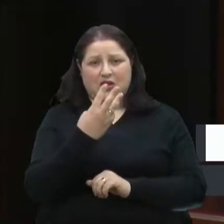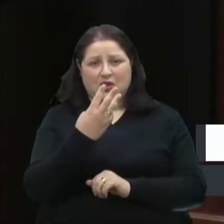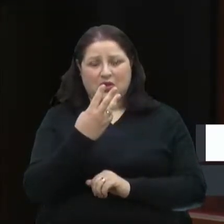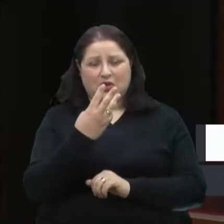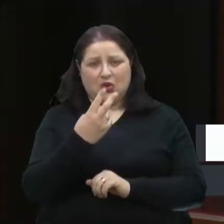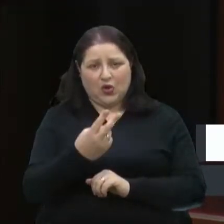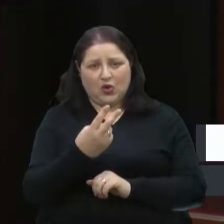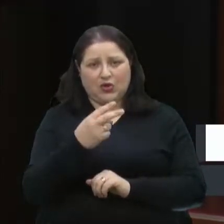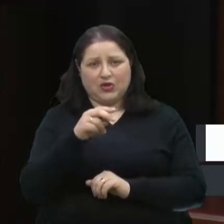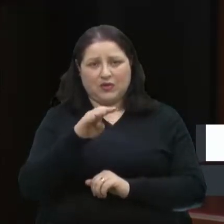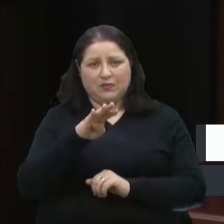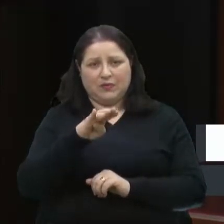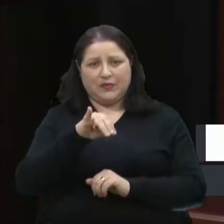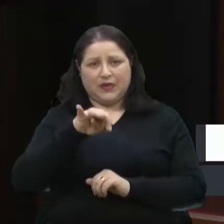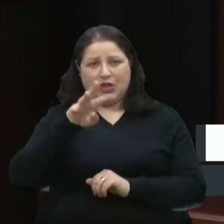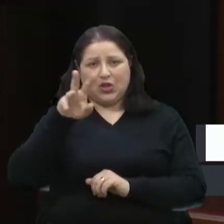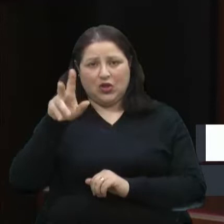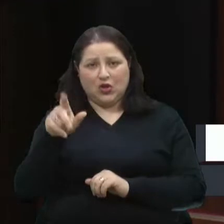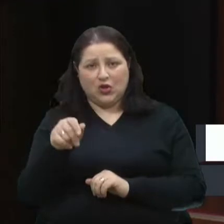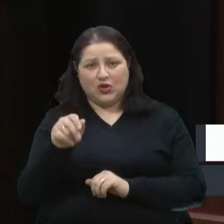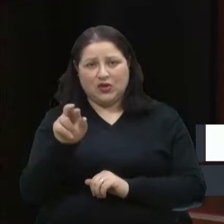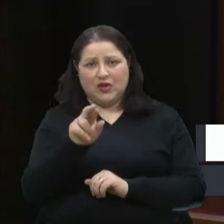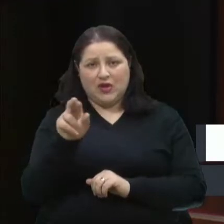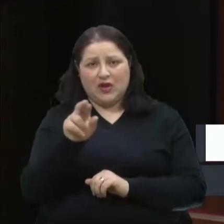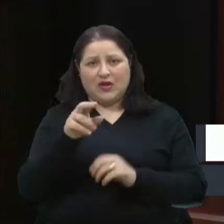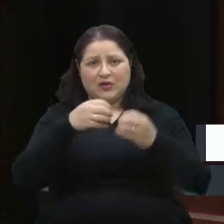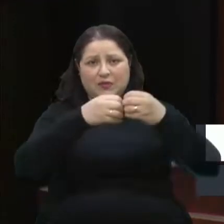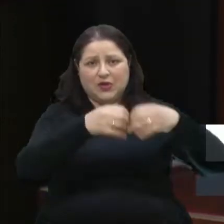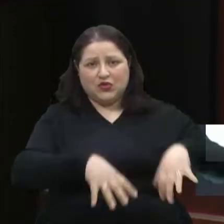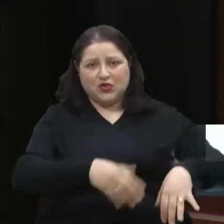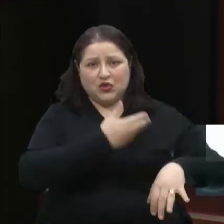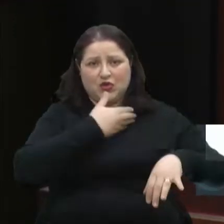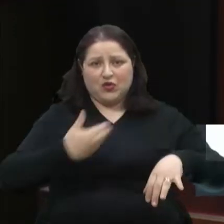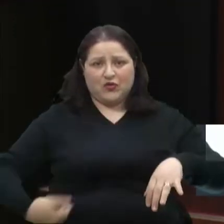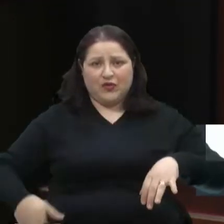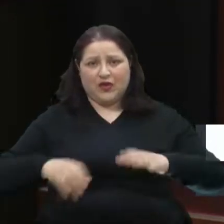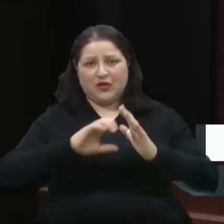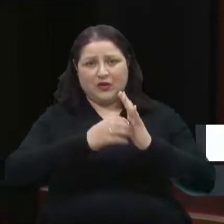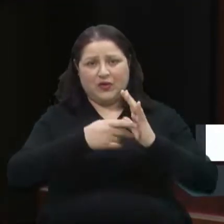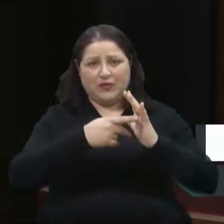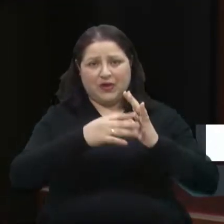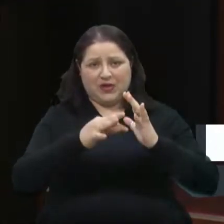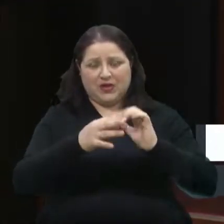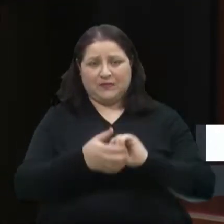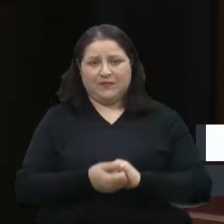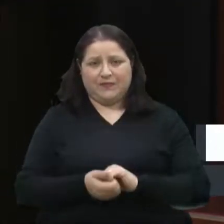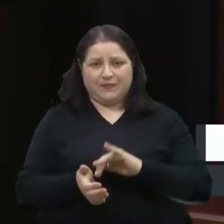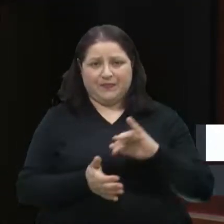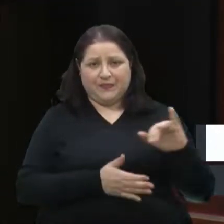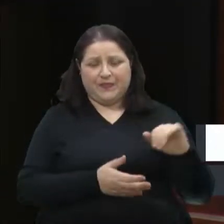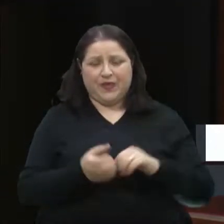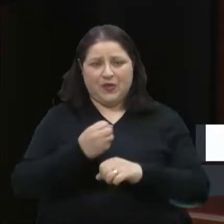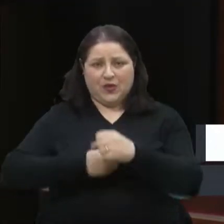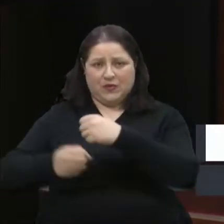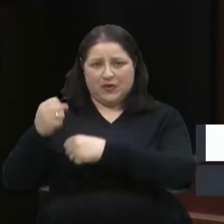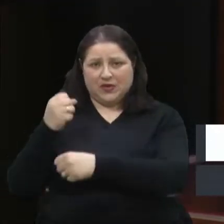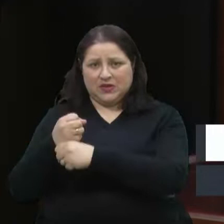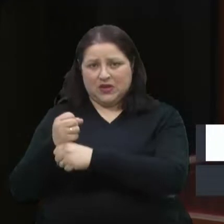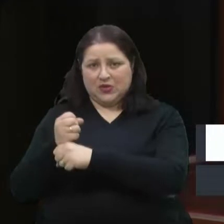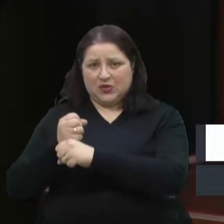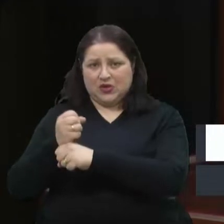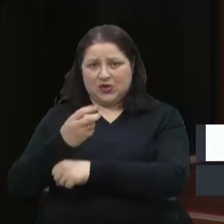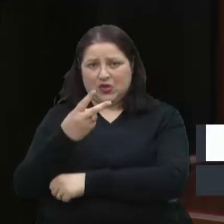bilhões de reais de prejuízo no governo do PT. No ano passado, em 2021,